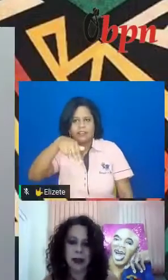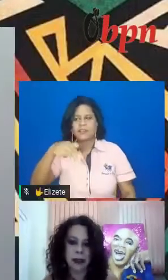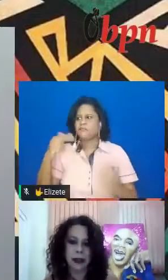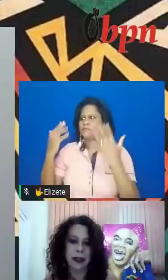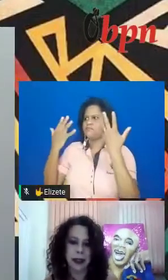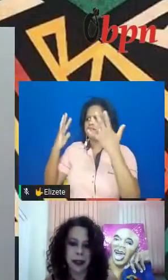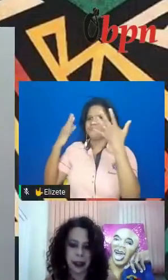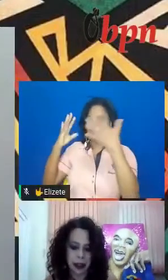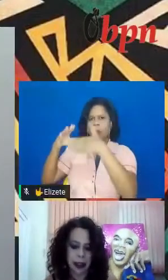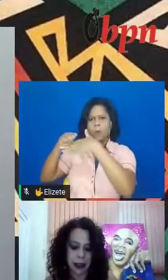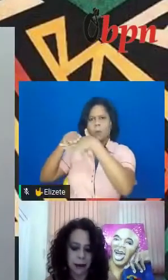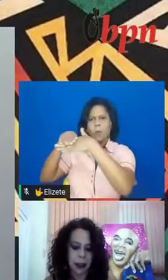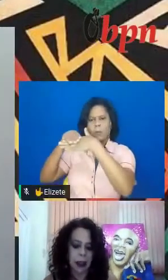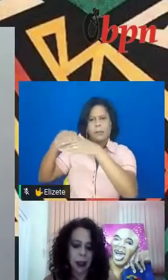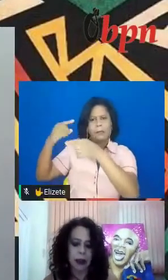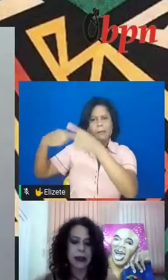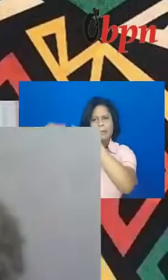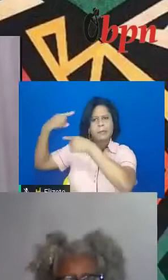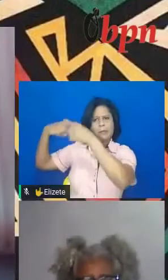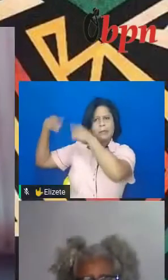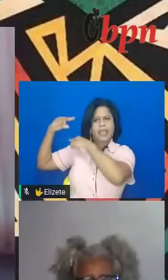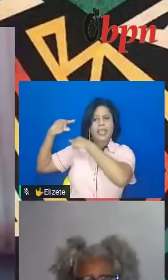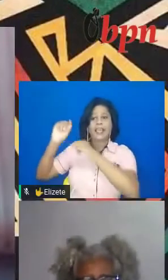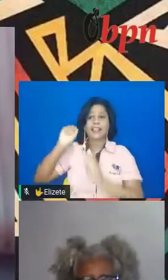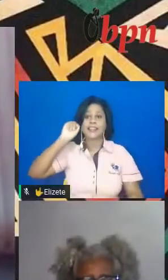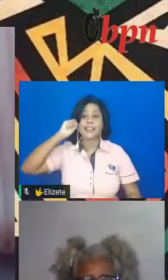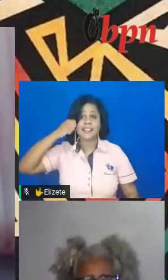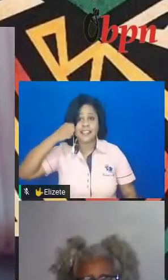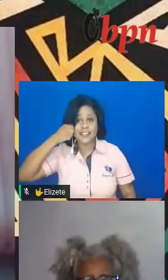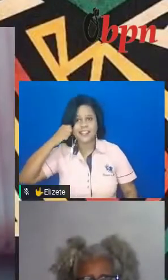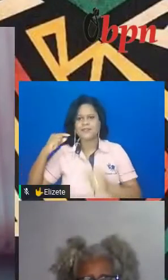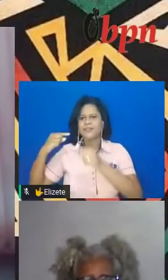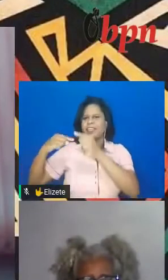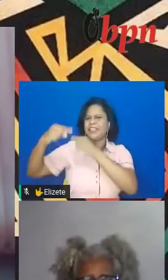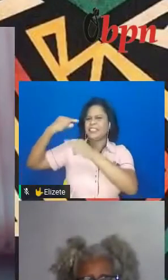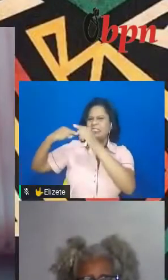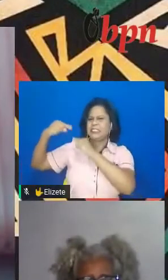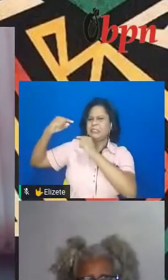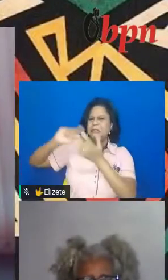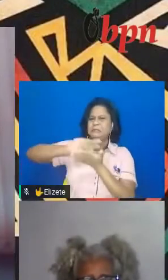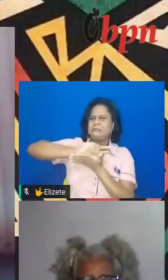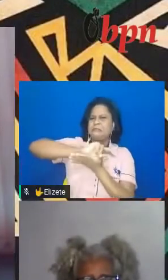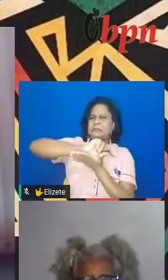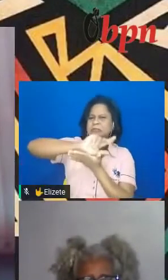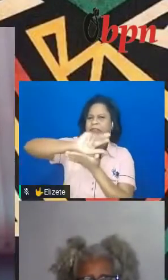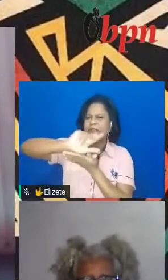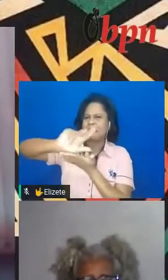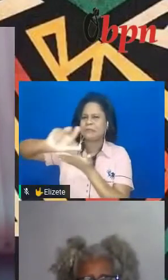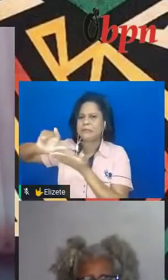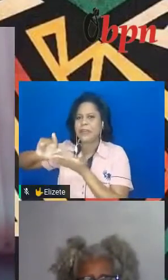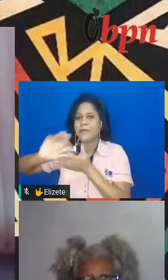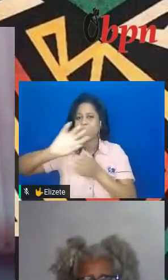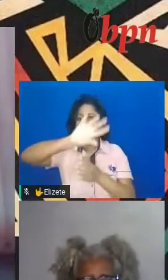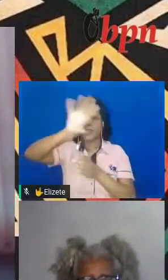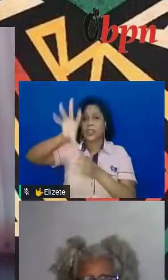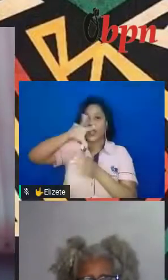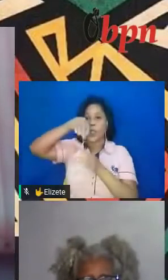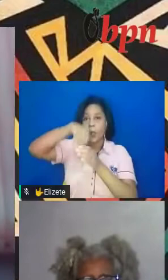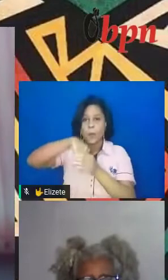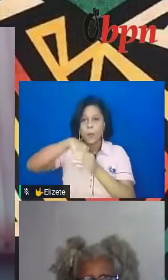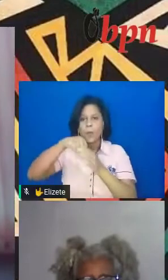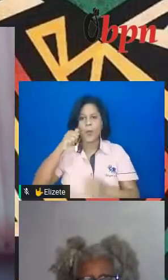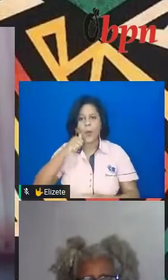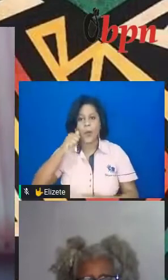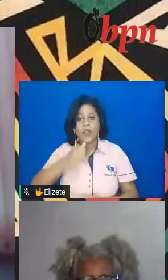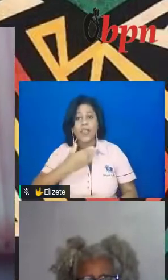à nossa ancestralidade negra. Uma ancestralidade no plural, uma ancestralidade composta por mulheres e